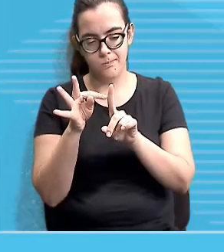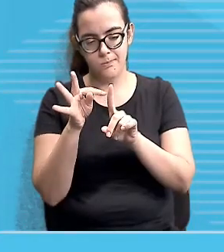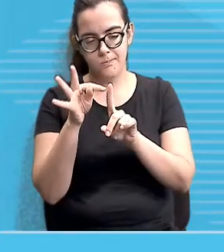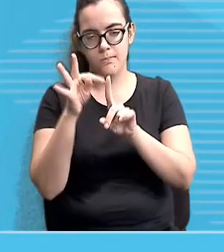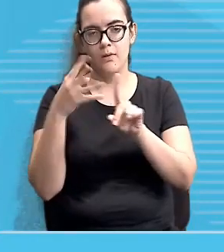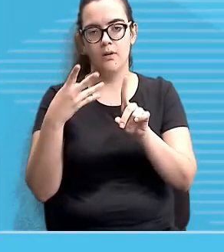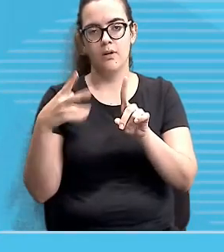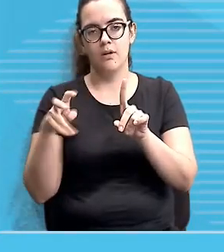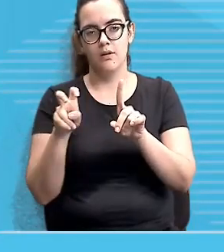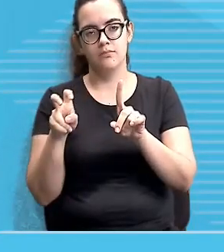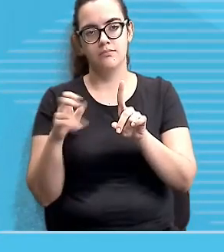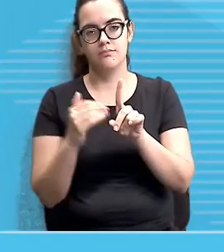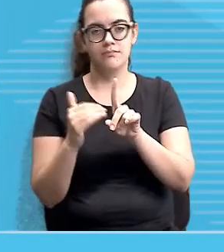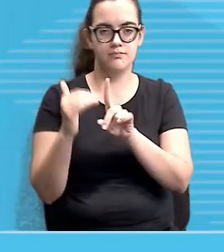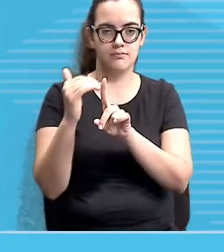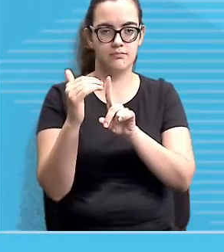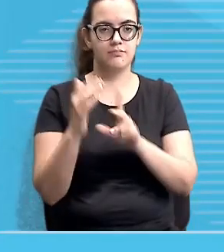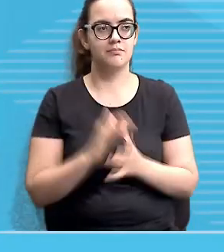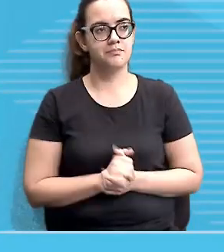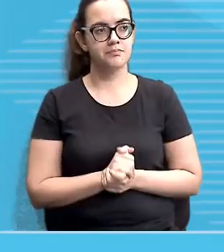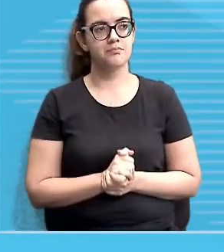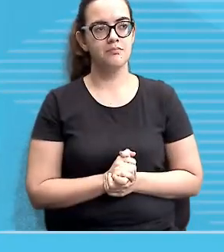é perfeito